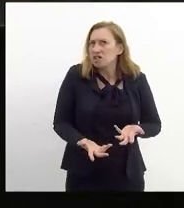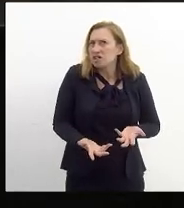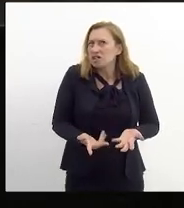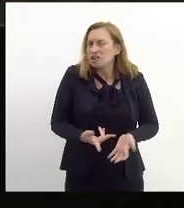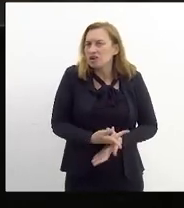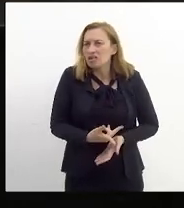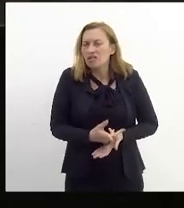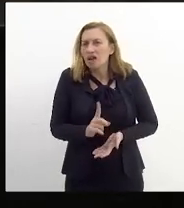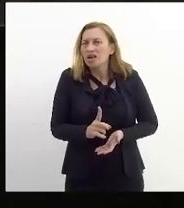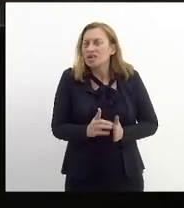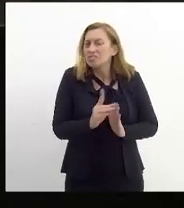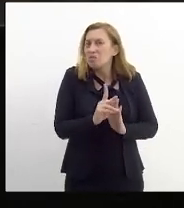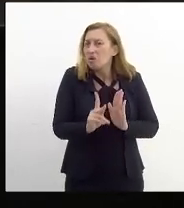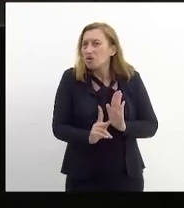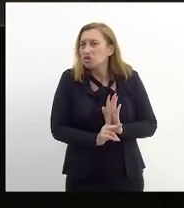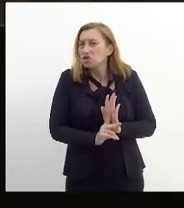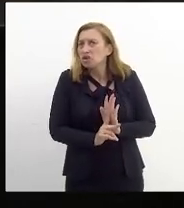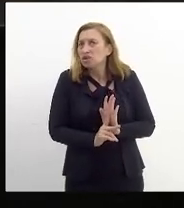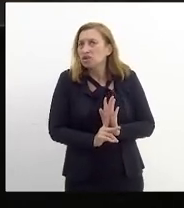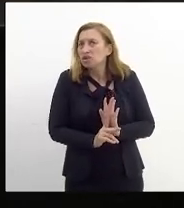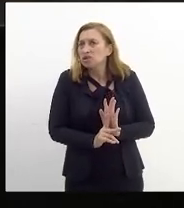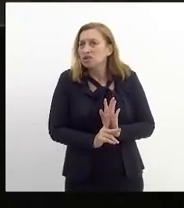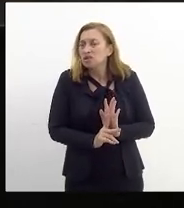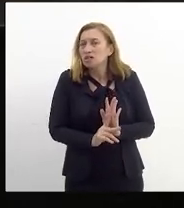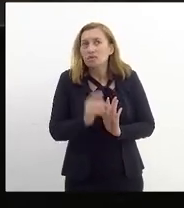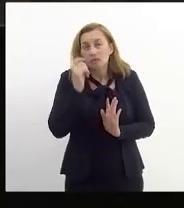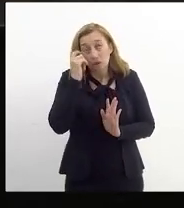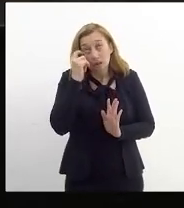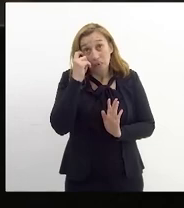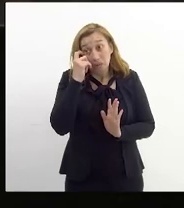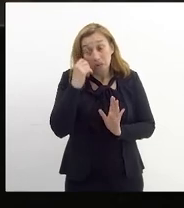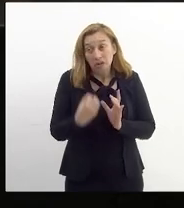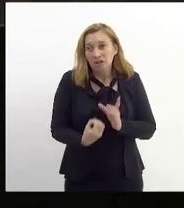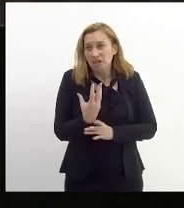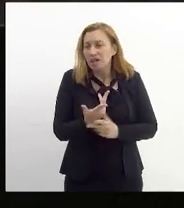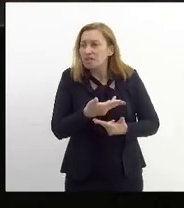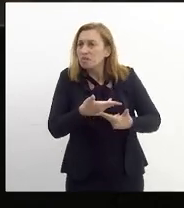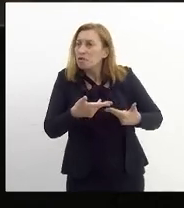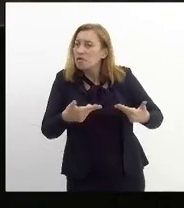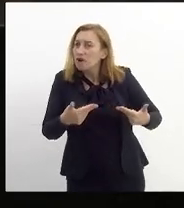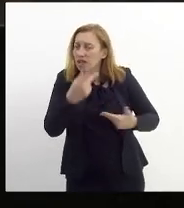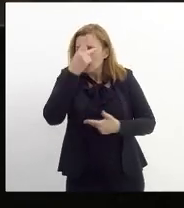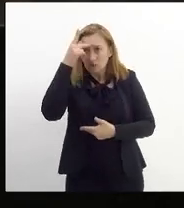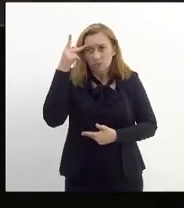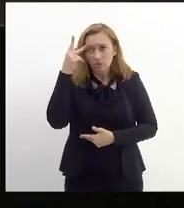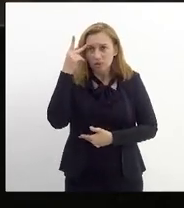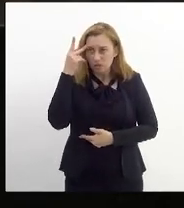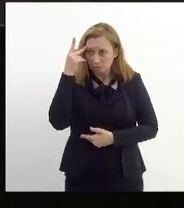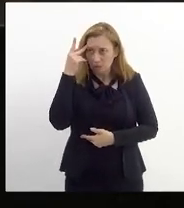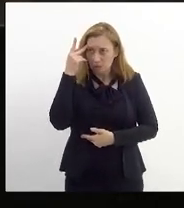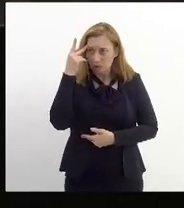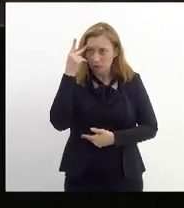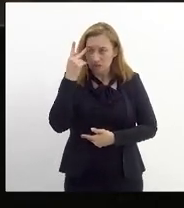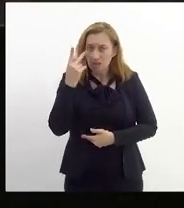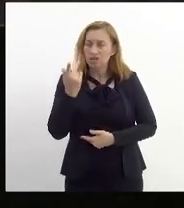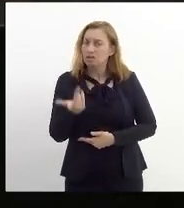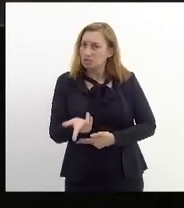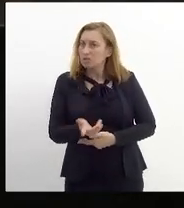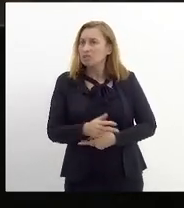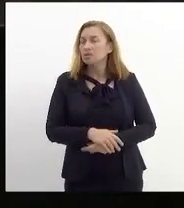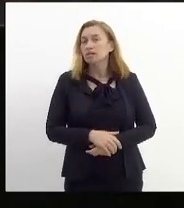mesmo porque esse projeto é de foi feito por várias mãos e muitos corações